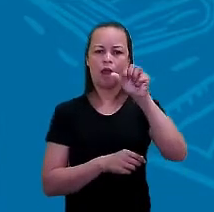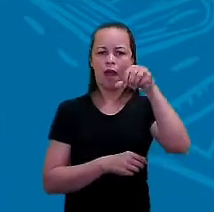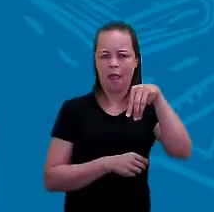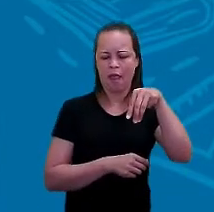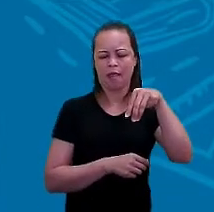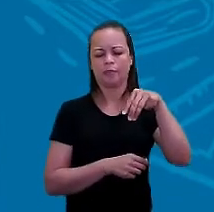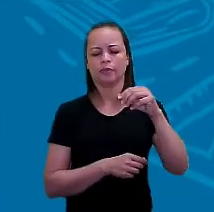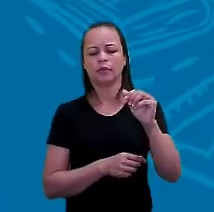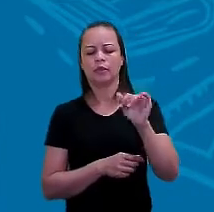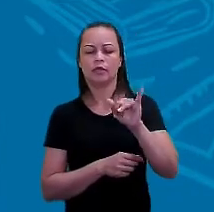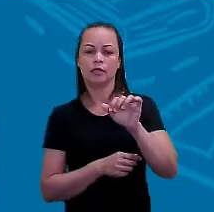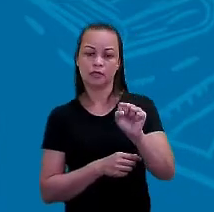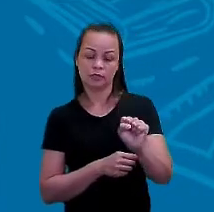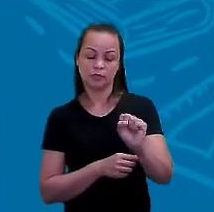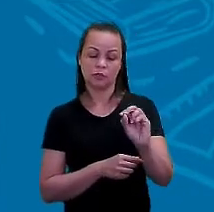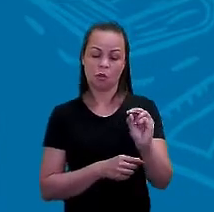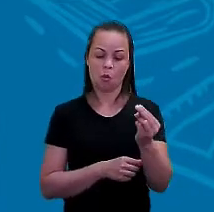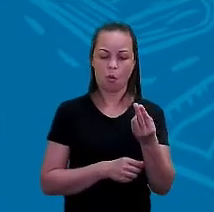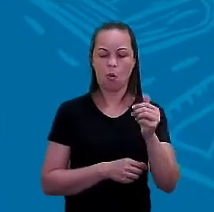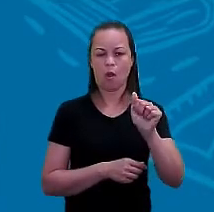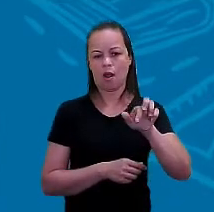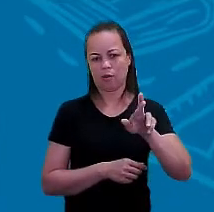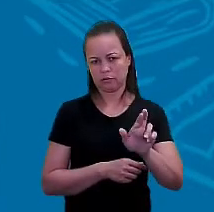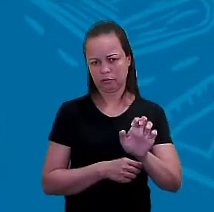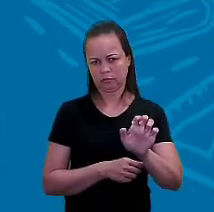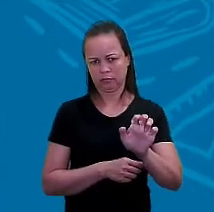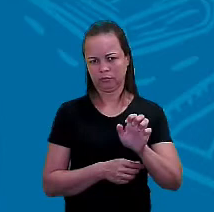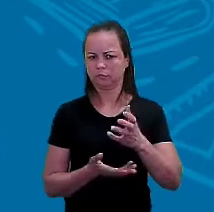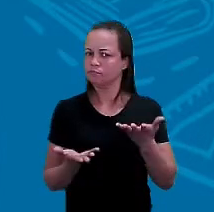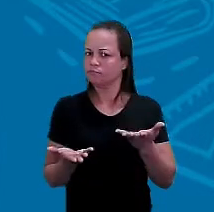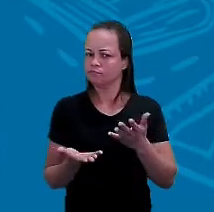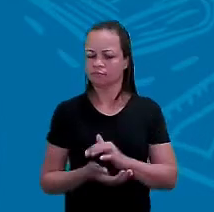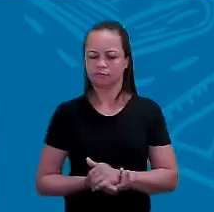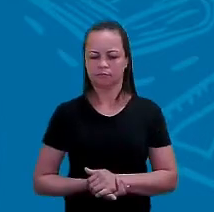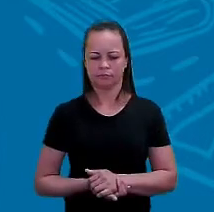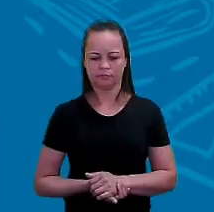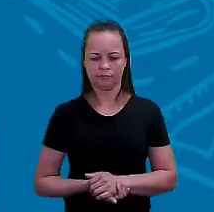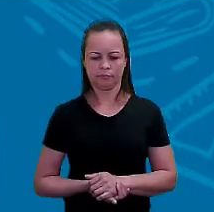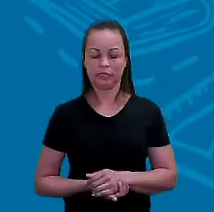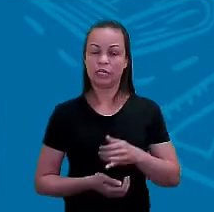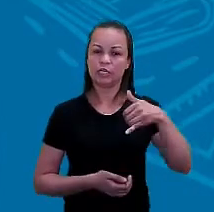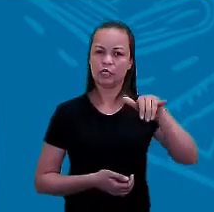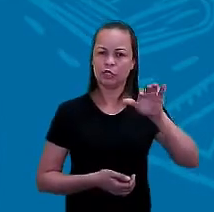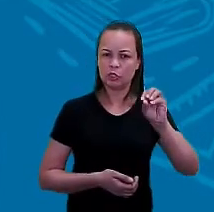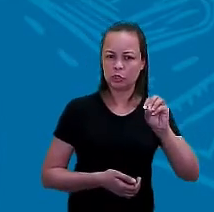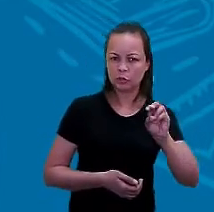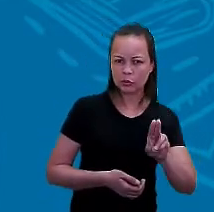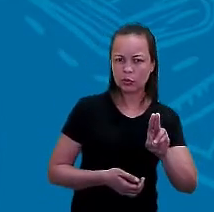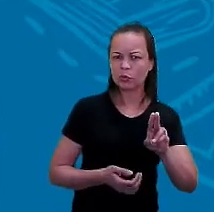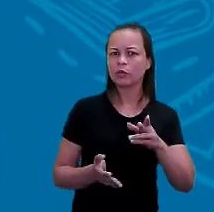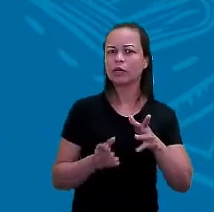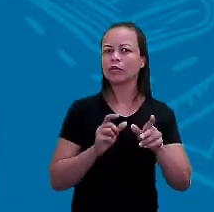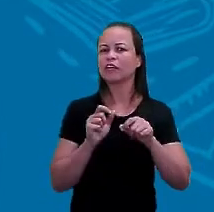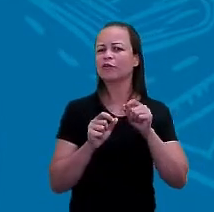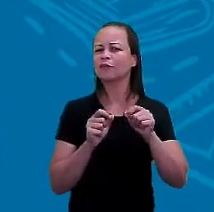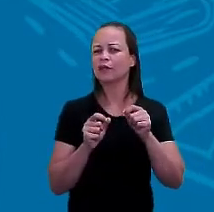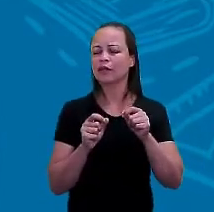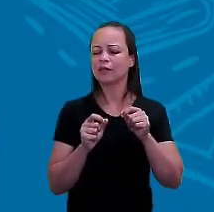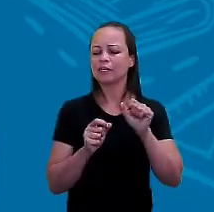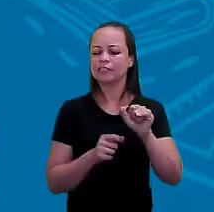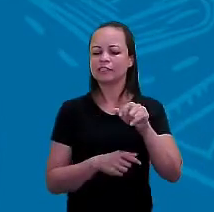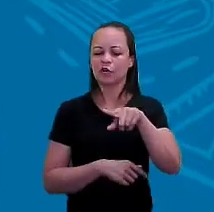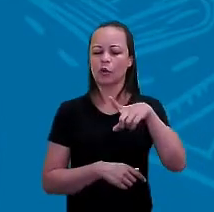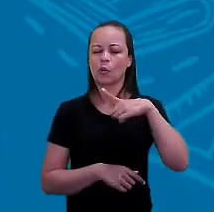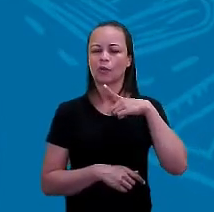Lembra da conjugação? I am. You are. He is. Então, se aqui eu tenho